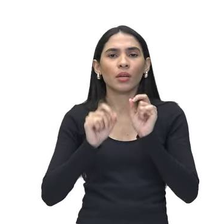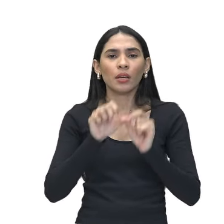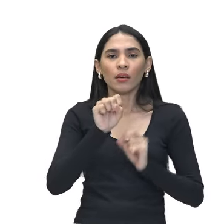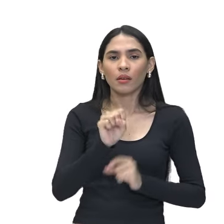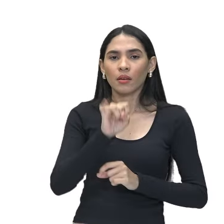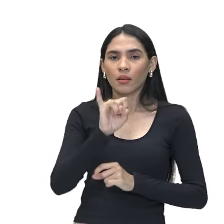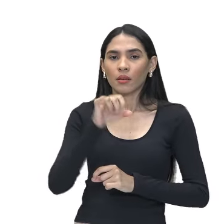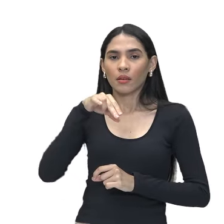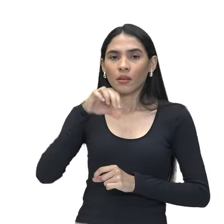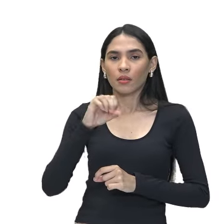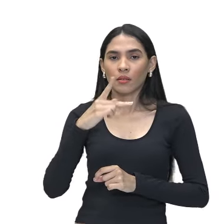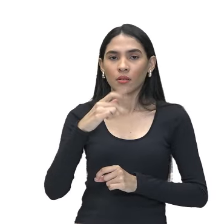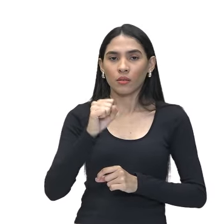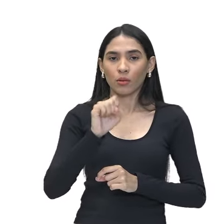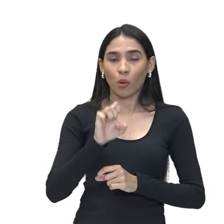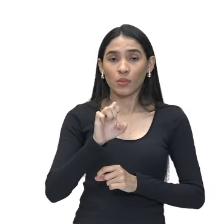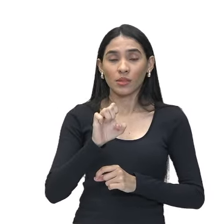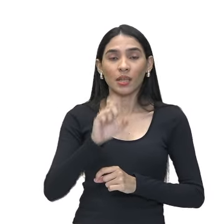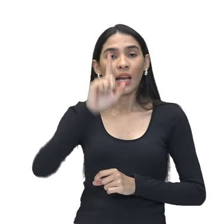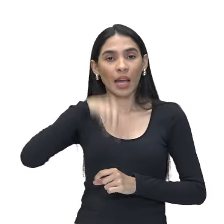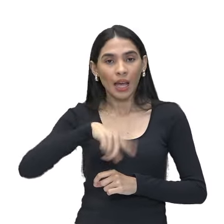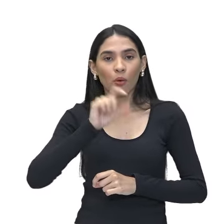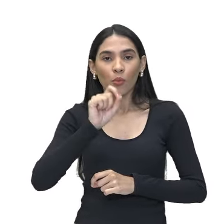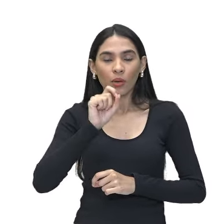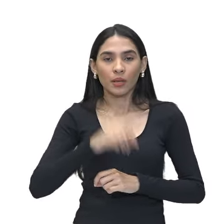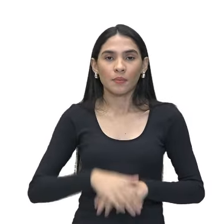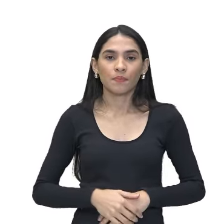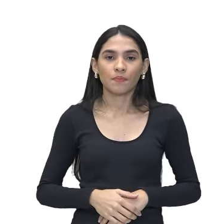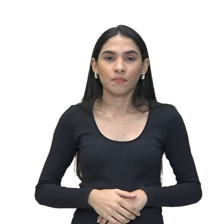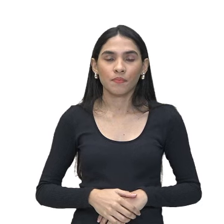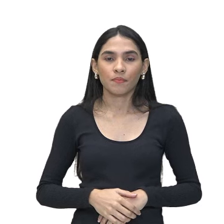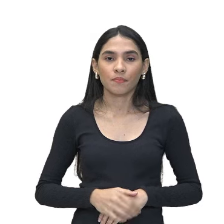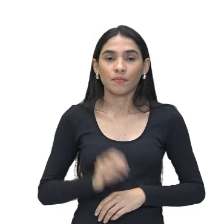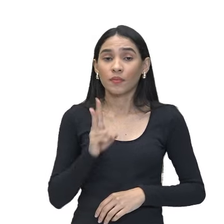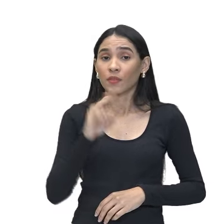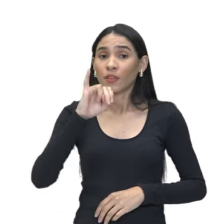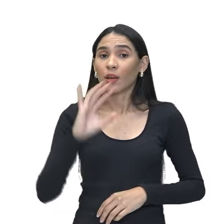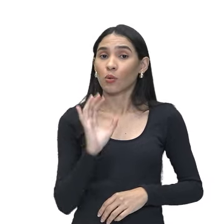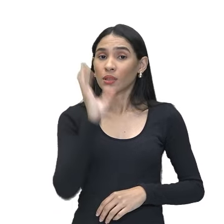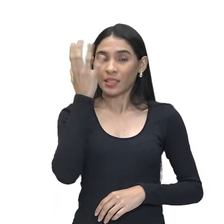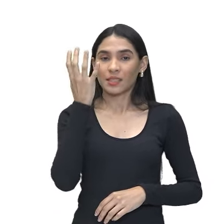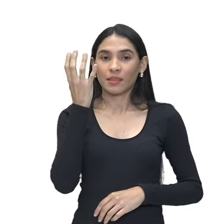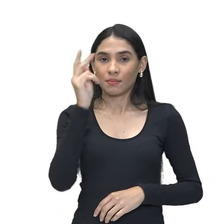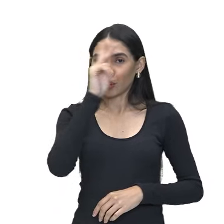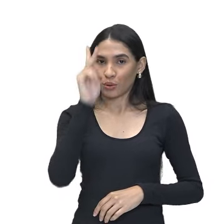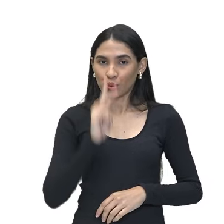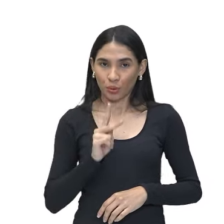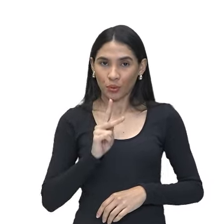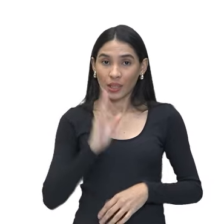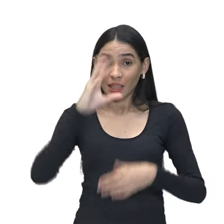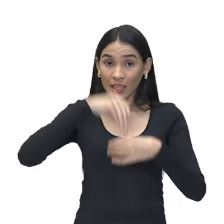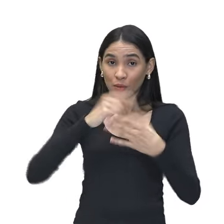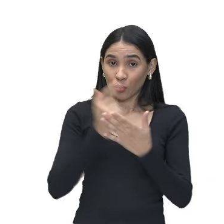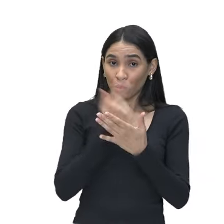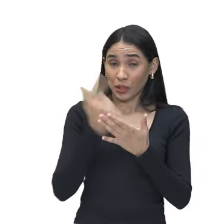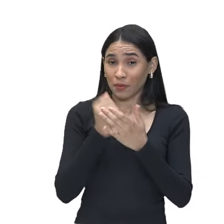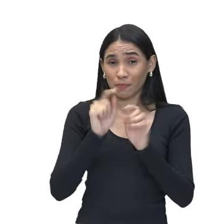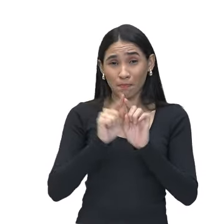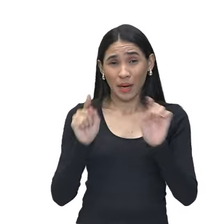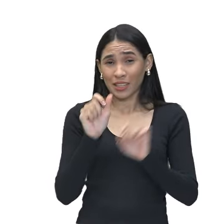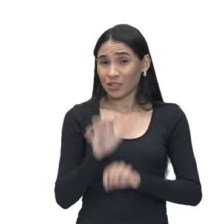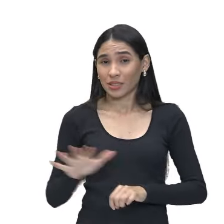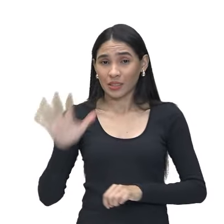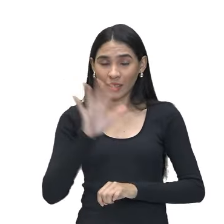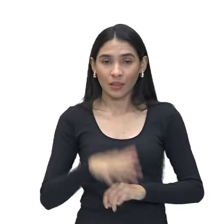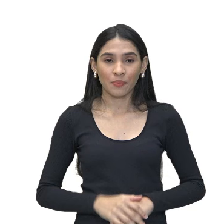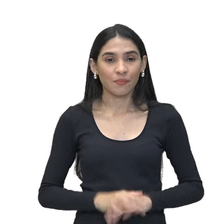justamente linhas gerais, o que vai acontecer naquele livro, de maneira bastante geral, tá bom? E